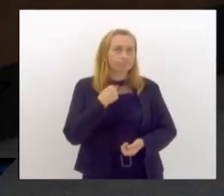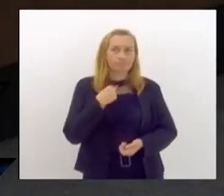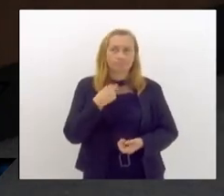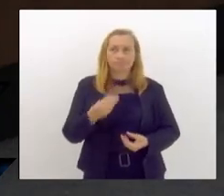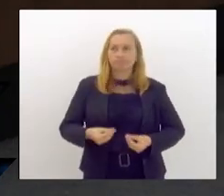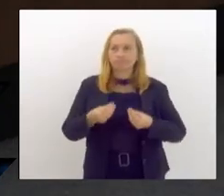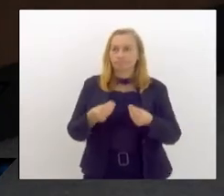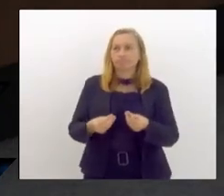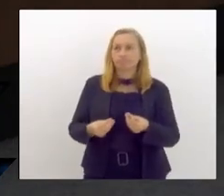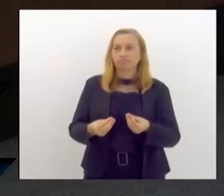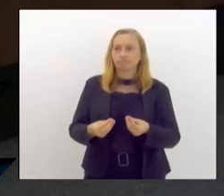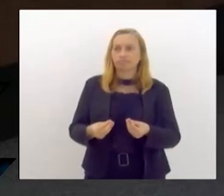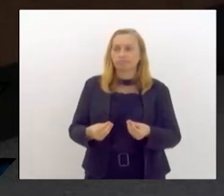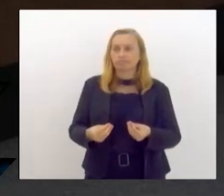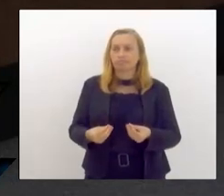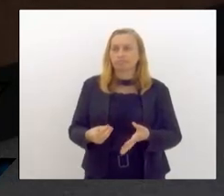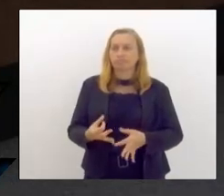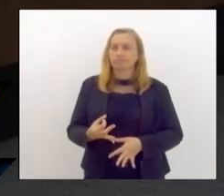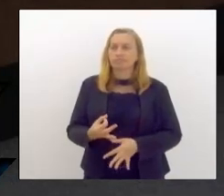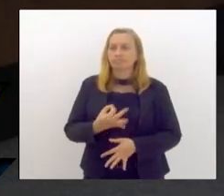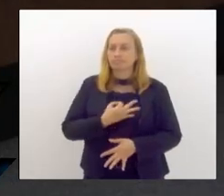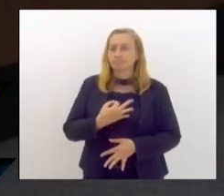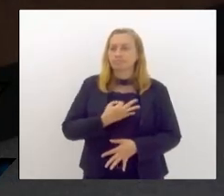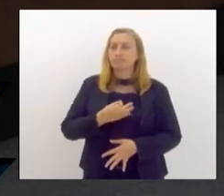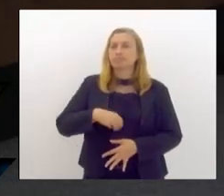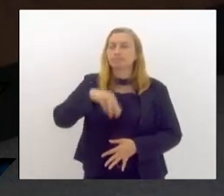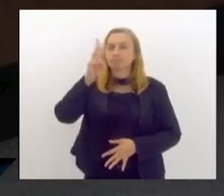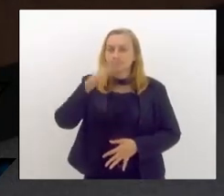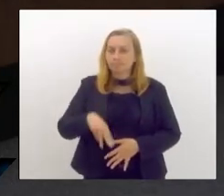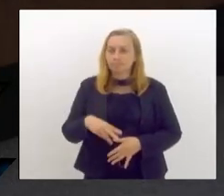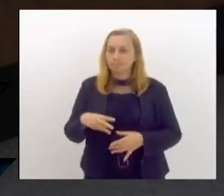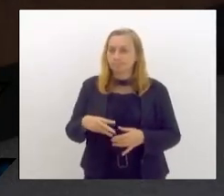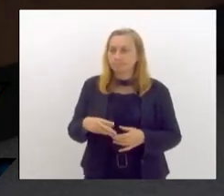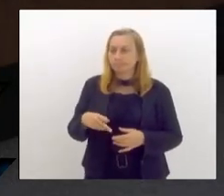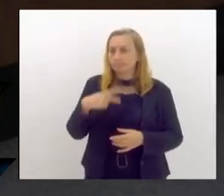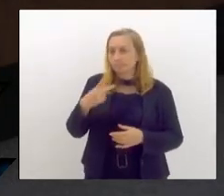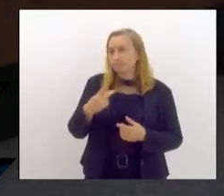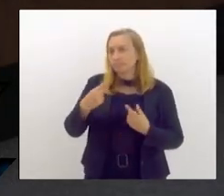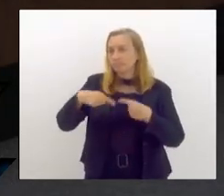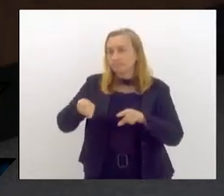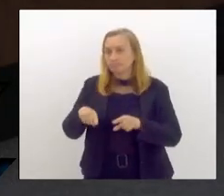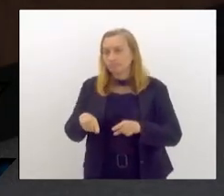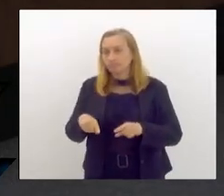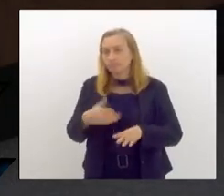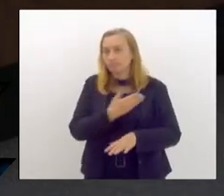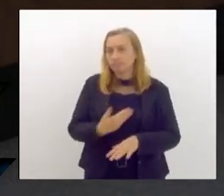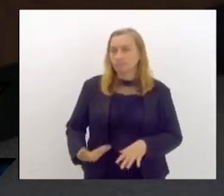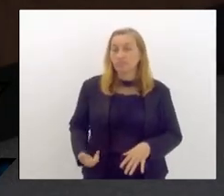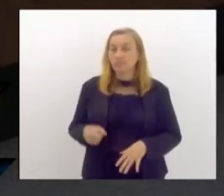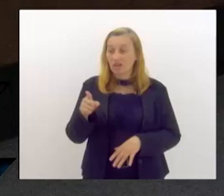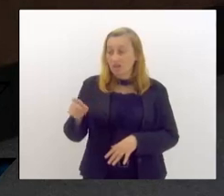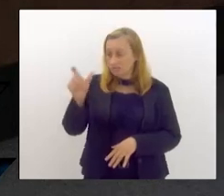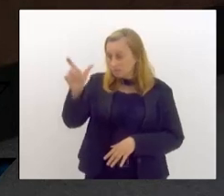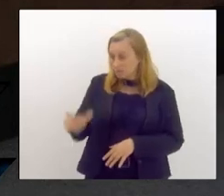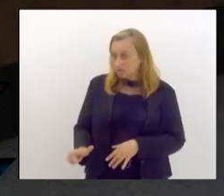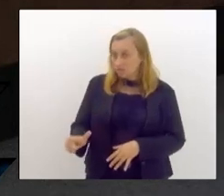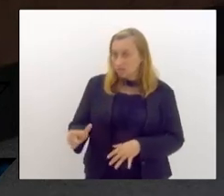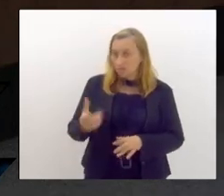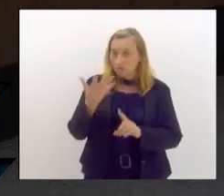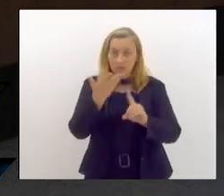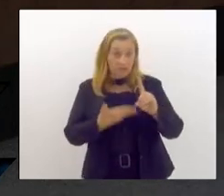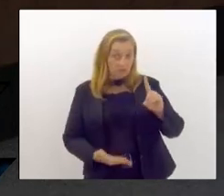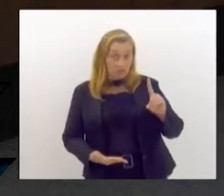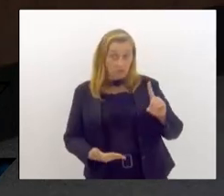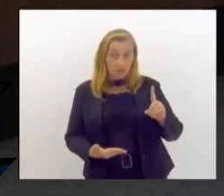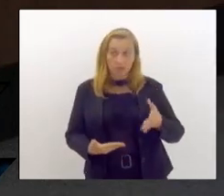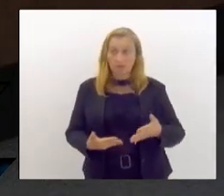dar medalha para quem transgride. E aqui eu cito exemplos. Esse indivíduo que queria ser homenageado, ele, em